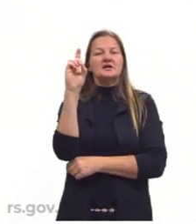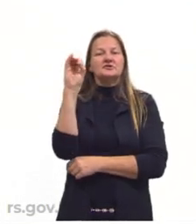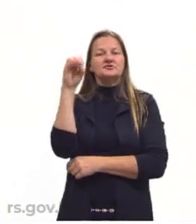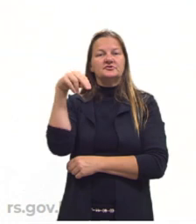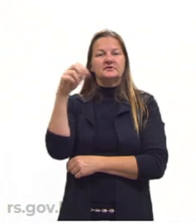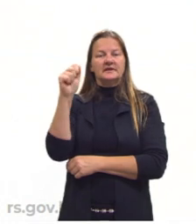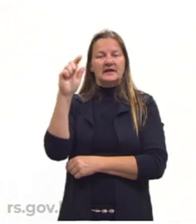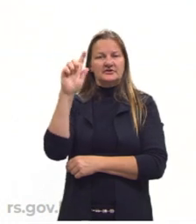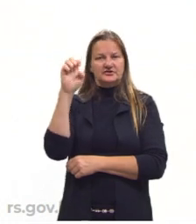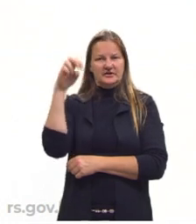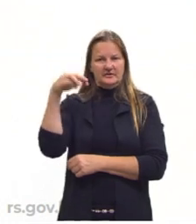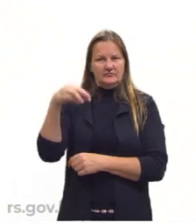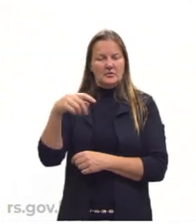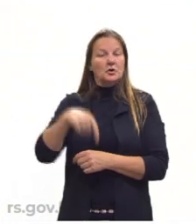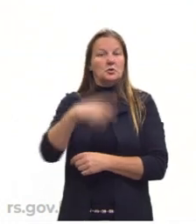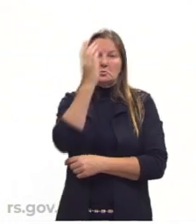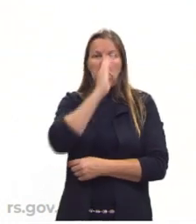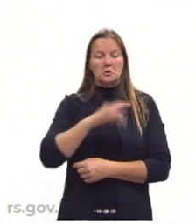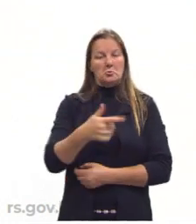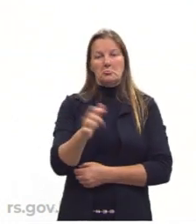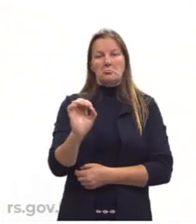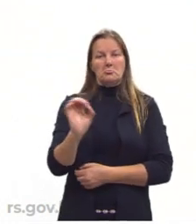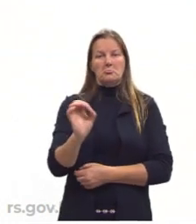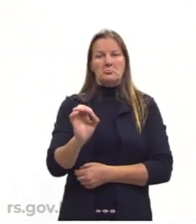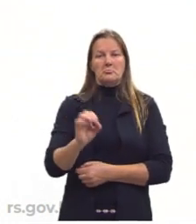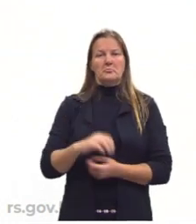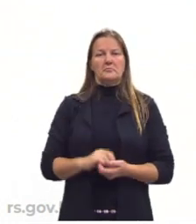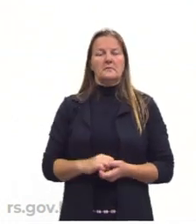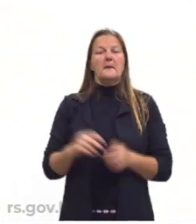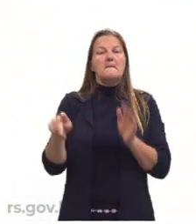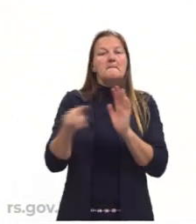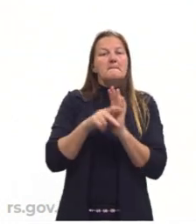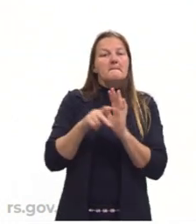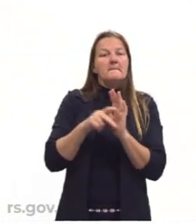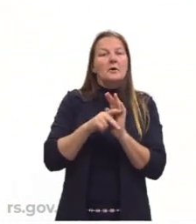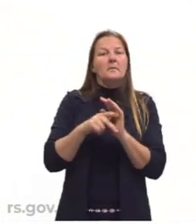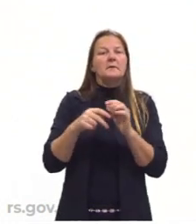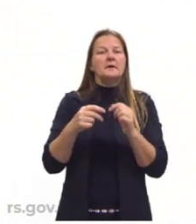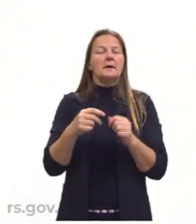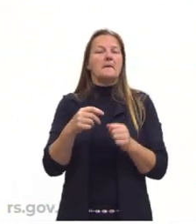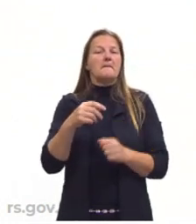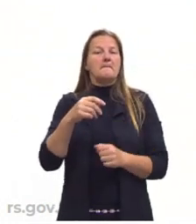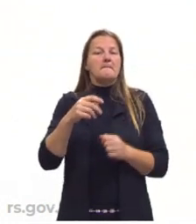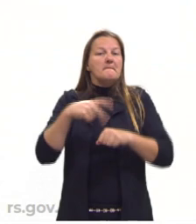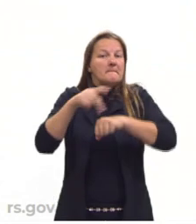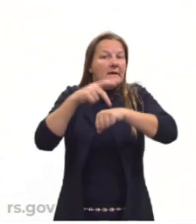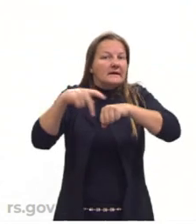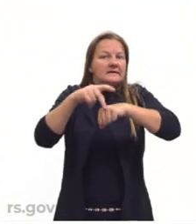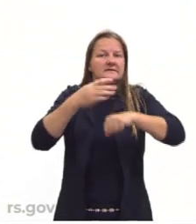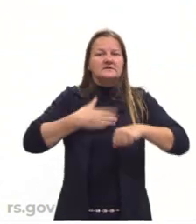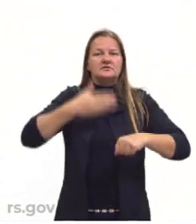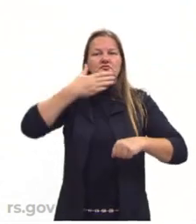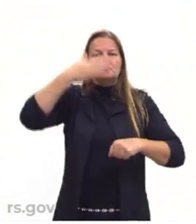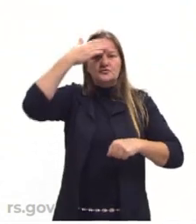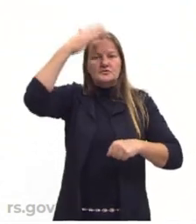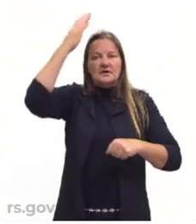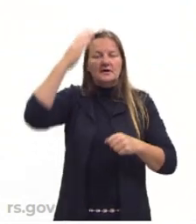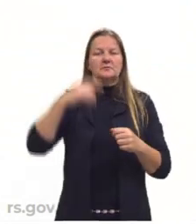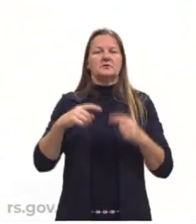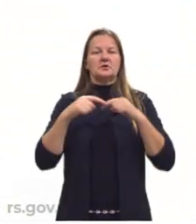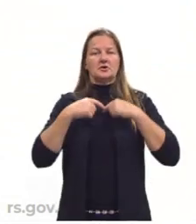agricultura nela é mais ali de mais não ela é colocado em países da Ásia né todo pega a China